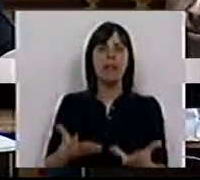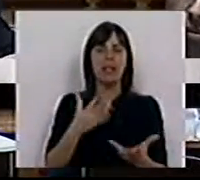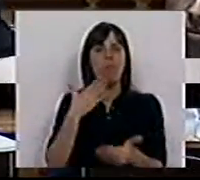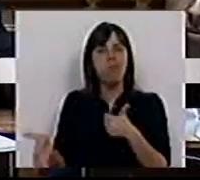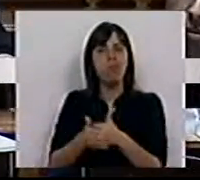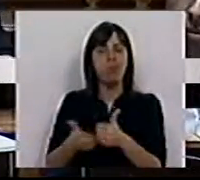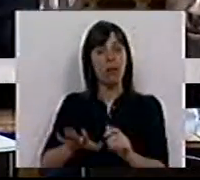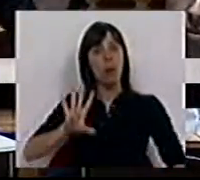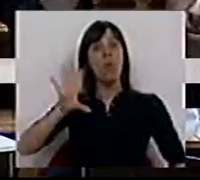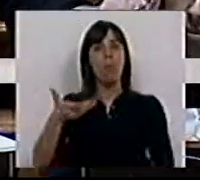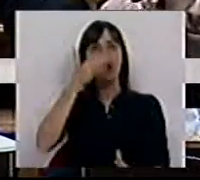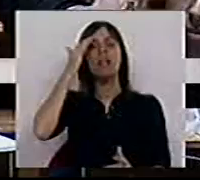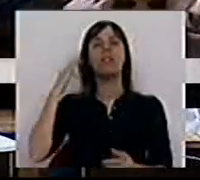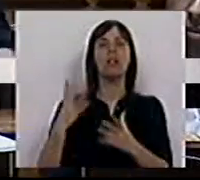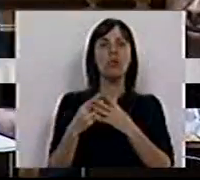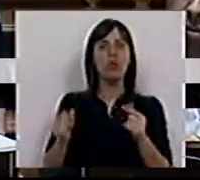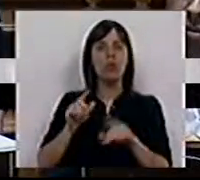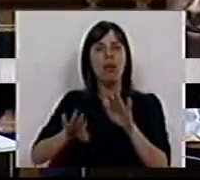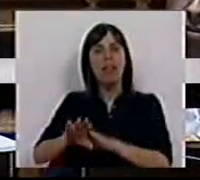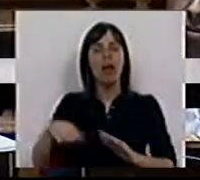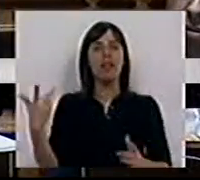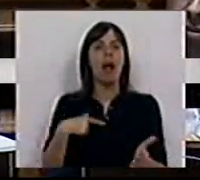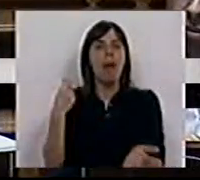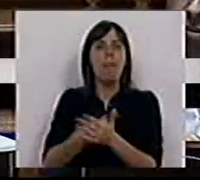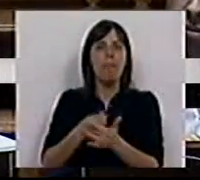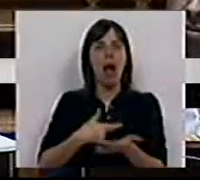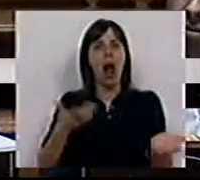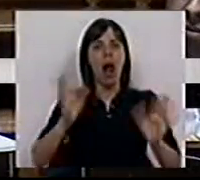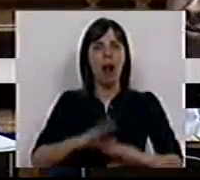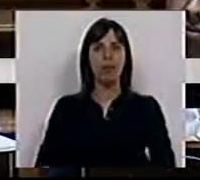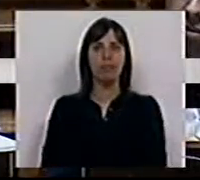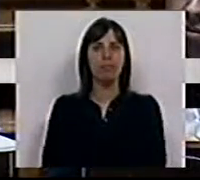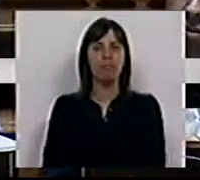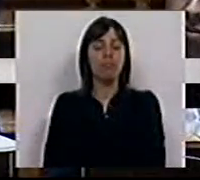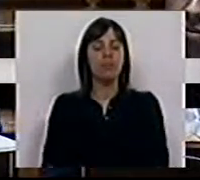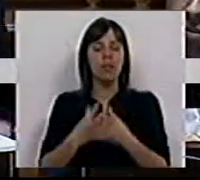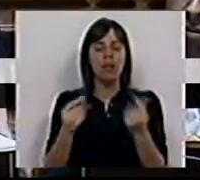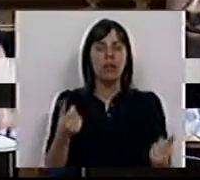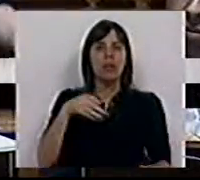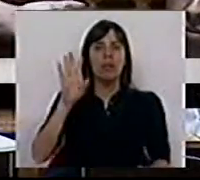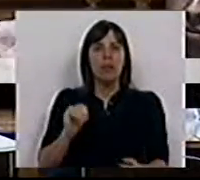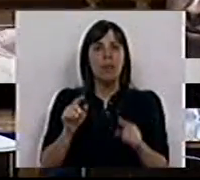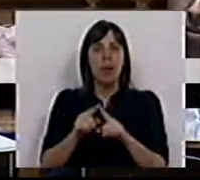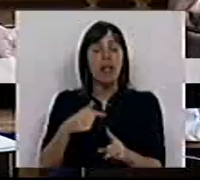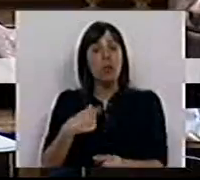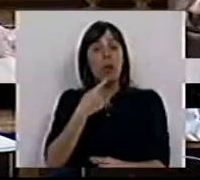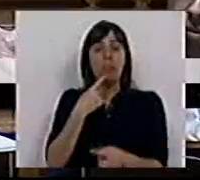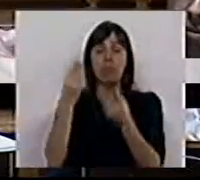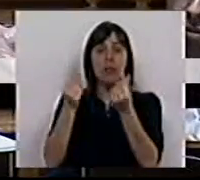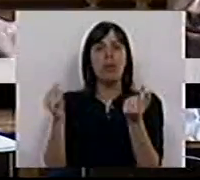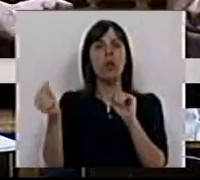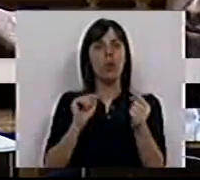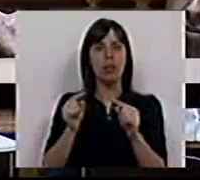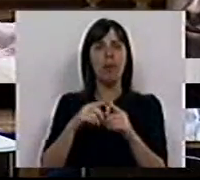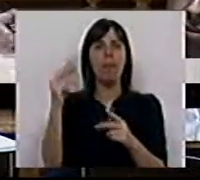aos velhos deste país. É a solução da direita, não pagamos. A solução do PS, pelo que percebi por este